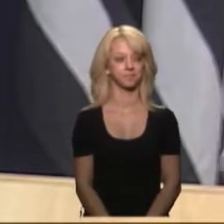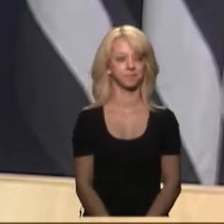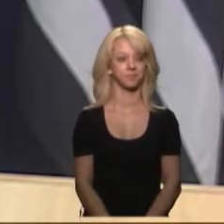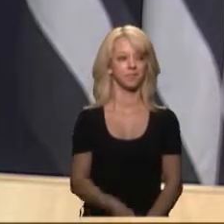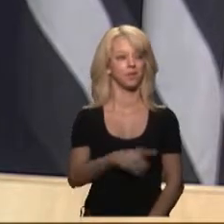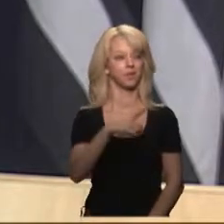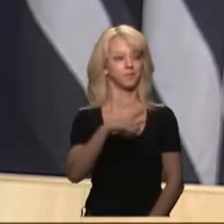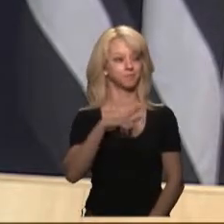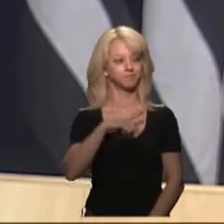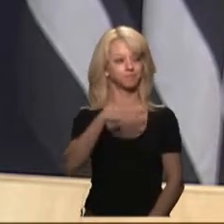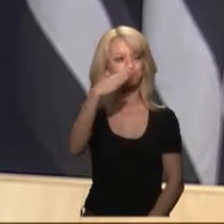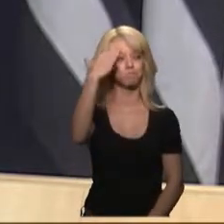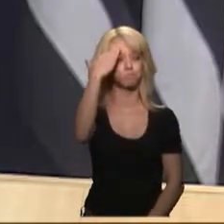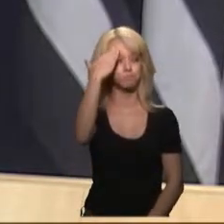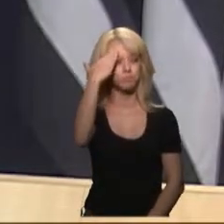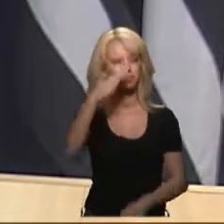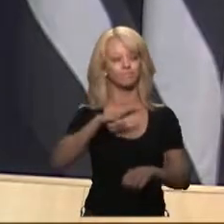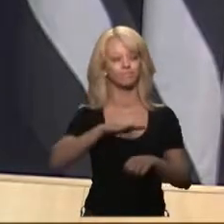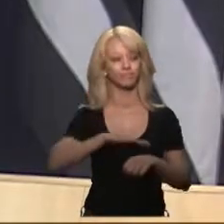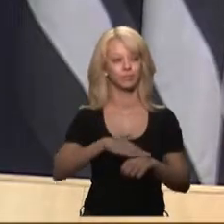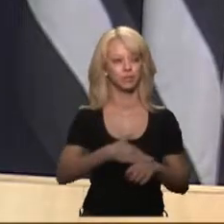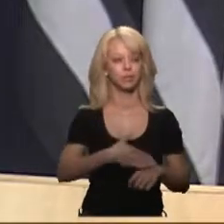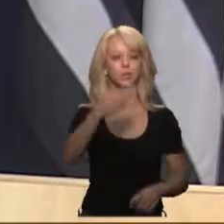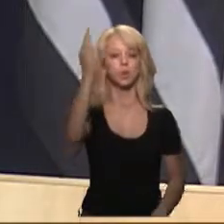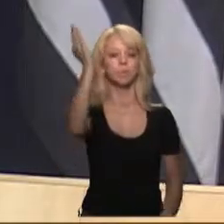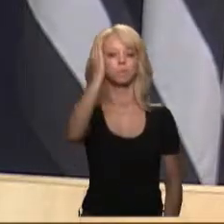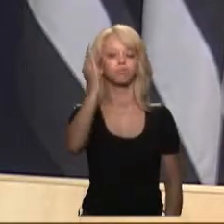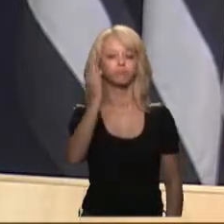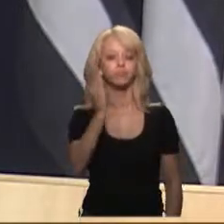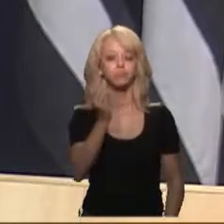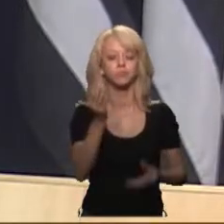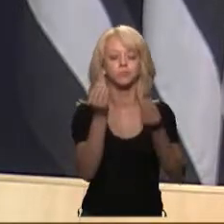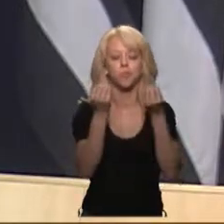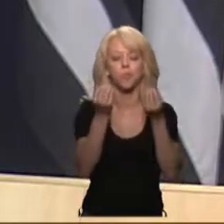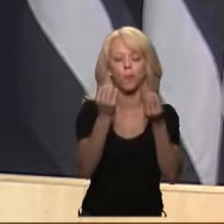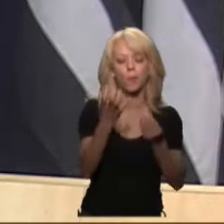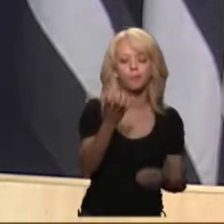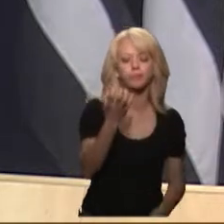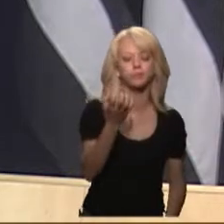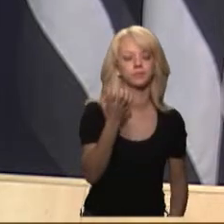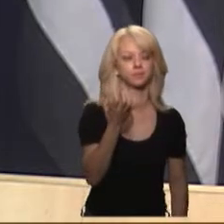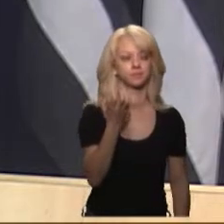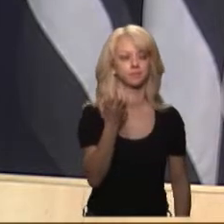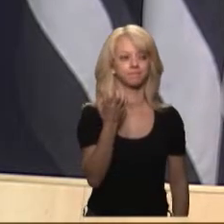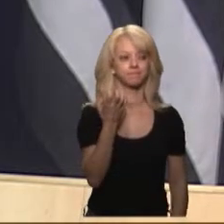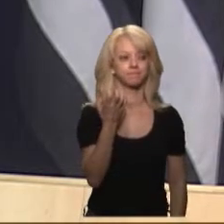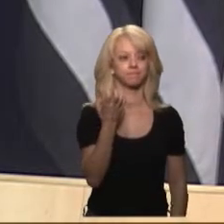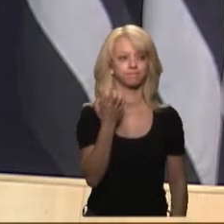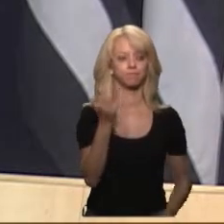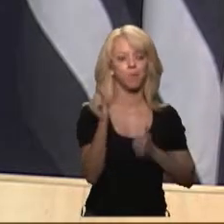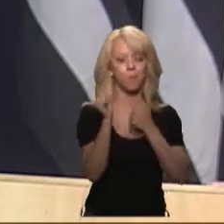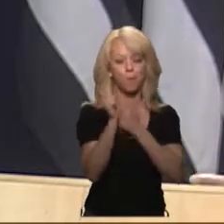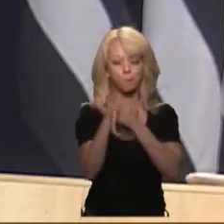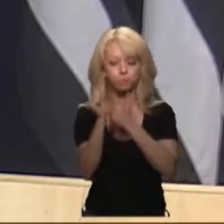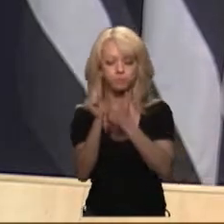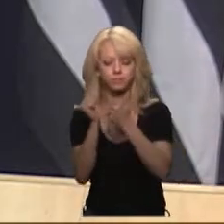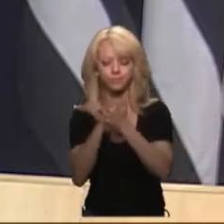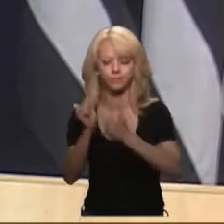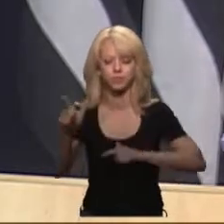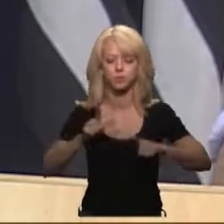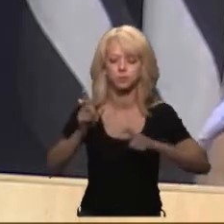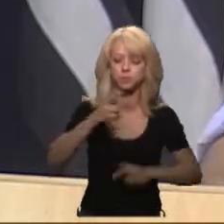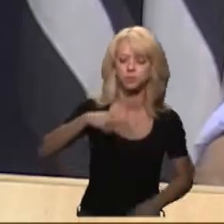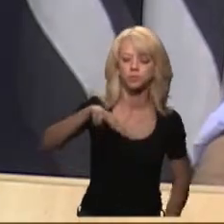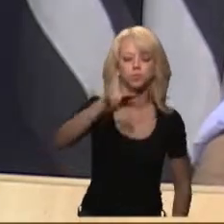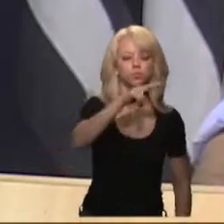sobre o Brasil que queremos, até para que você em casa também, você que está aqui nos assistindo, acompanhando os trabalhos da Câmara Municipal, possamos